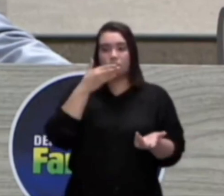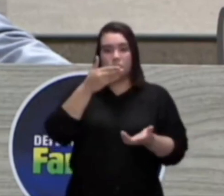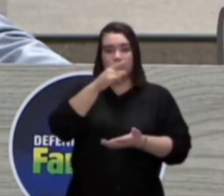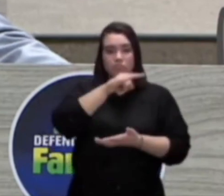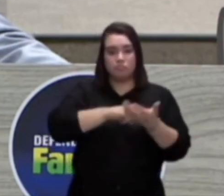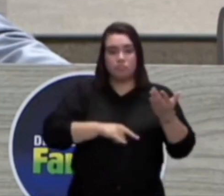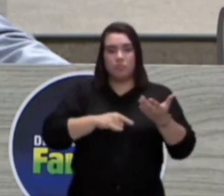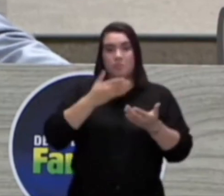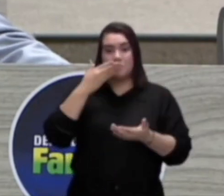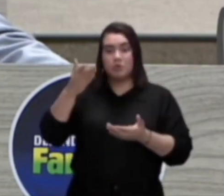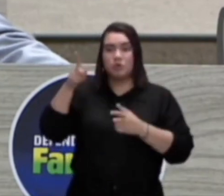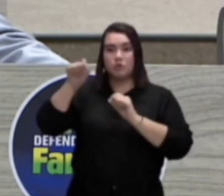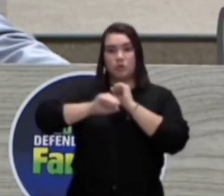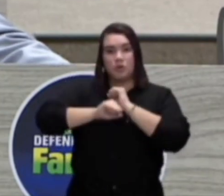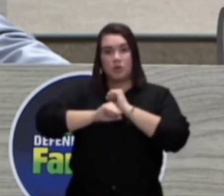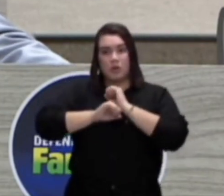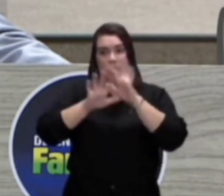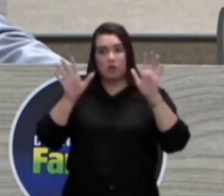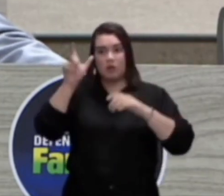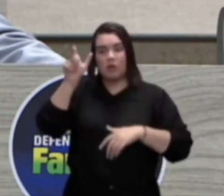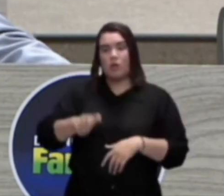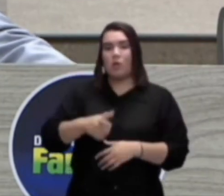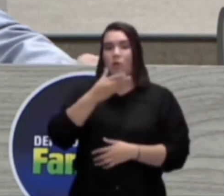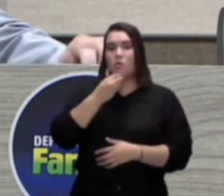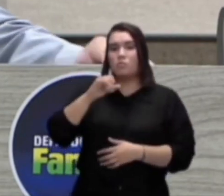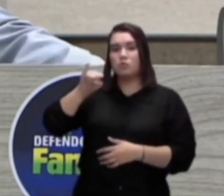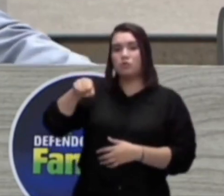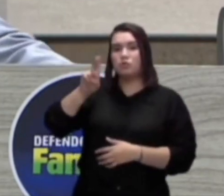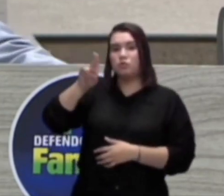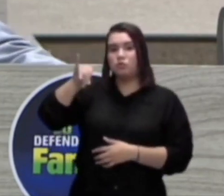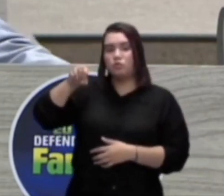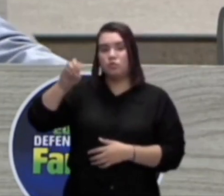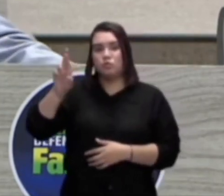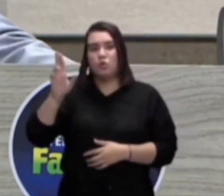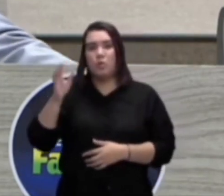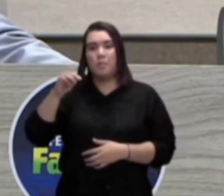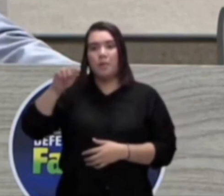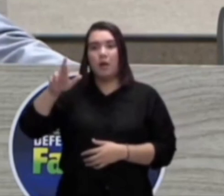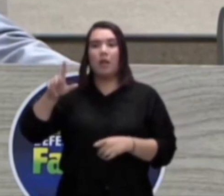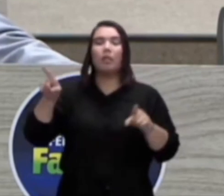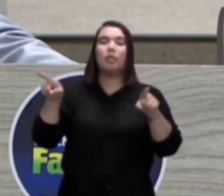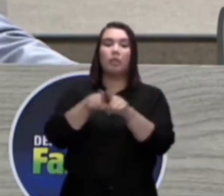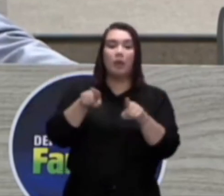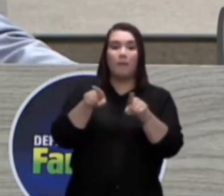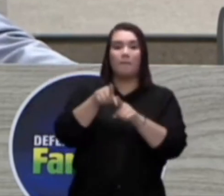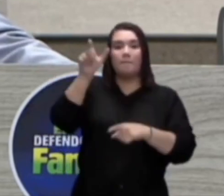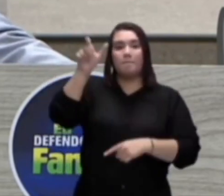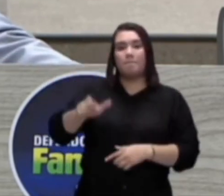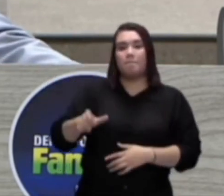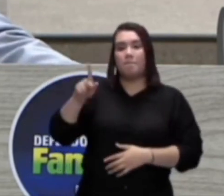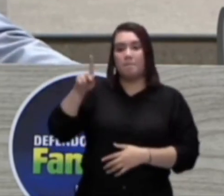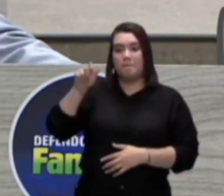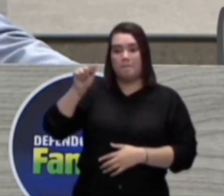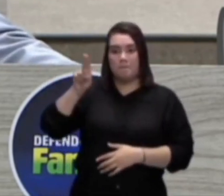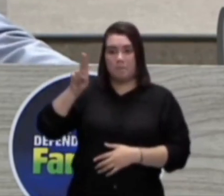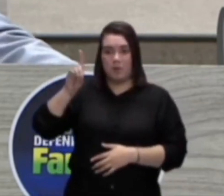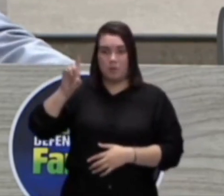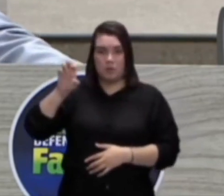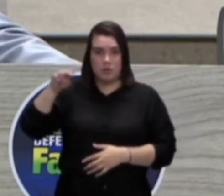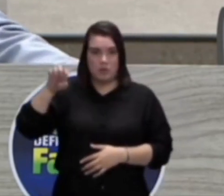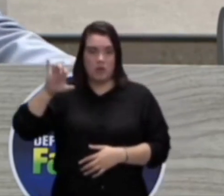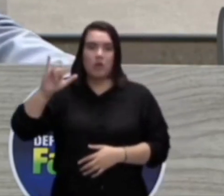um esclarecimento ao senhor Júnior Mar também, porque ao senhor Paulderney Avelino, já fiz, já